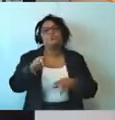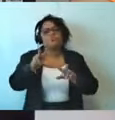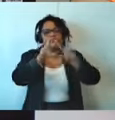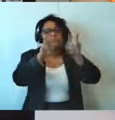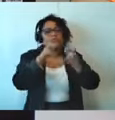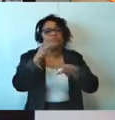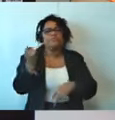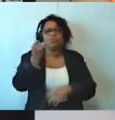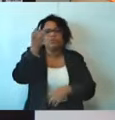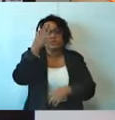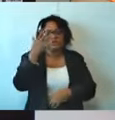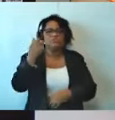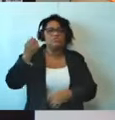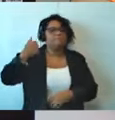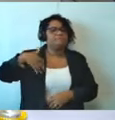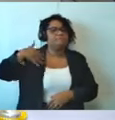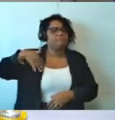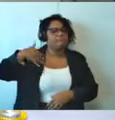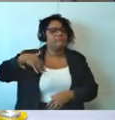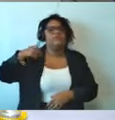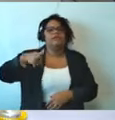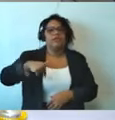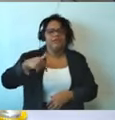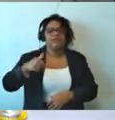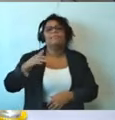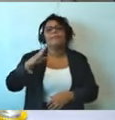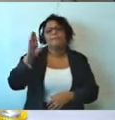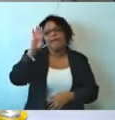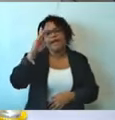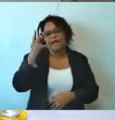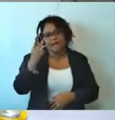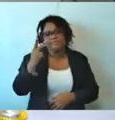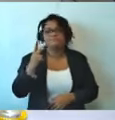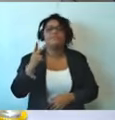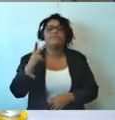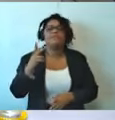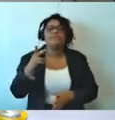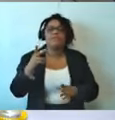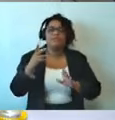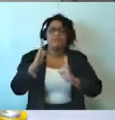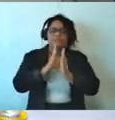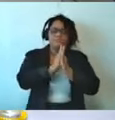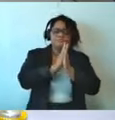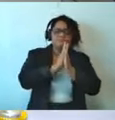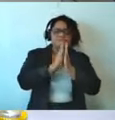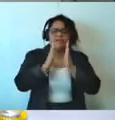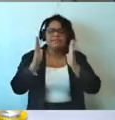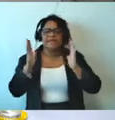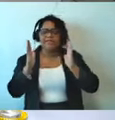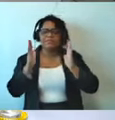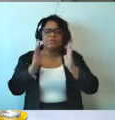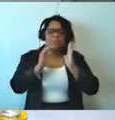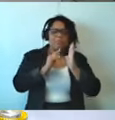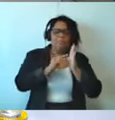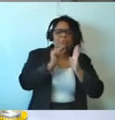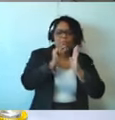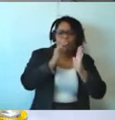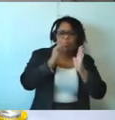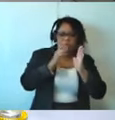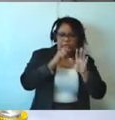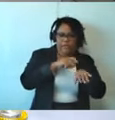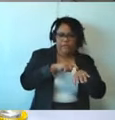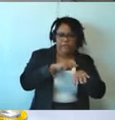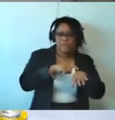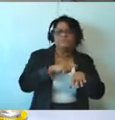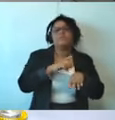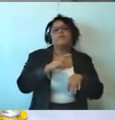para a nossa cidade, né? A gente tem levantado aí, ao longo desse pouco tempo de mandato que eu tenho, algumas questões propositivas para a